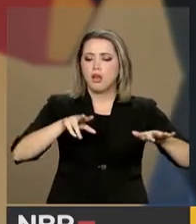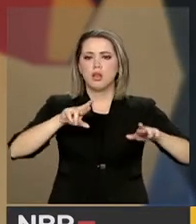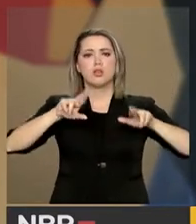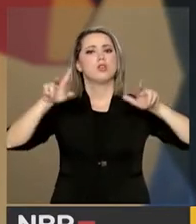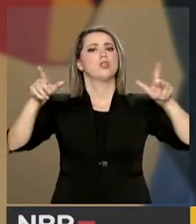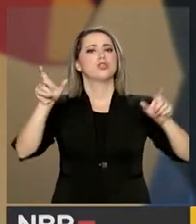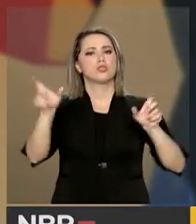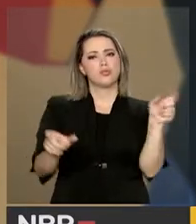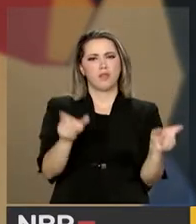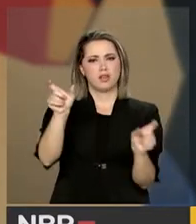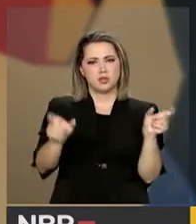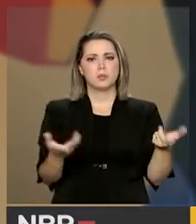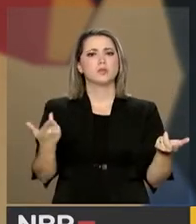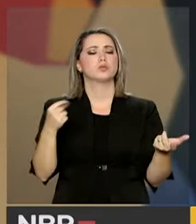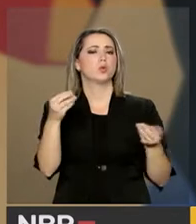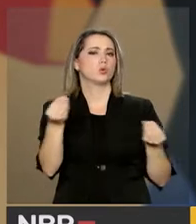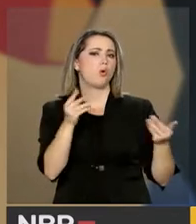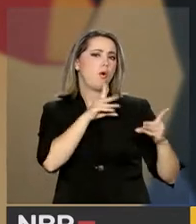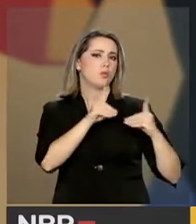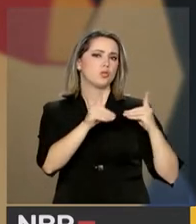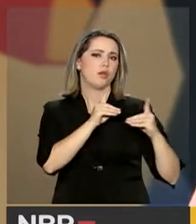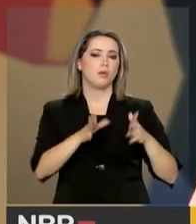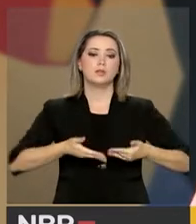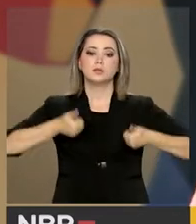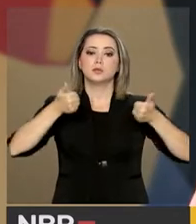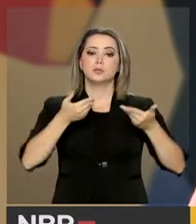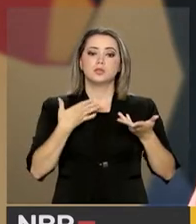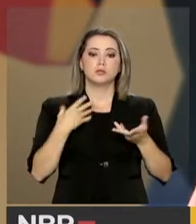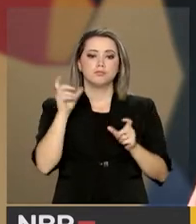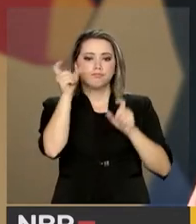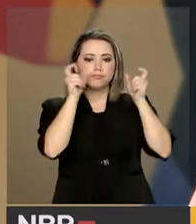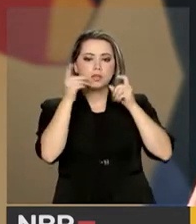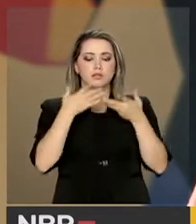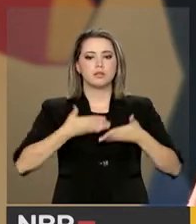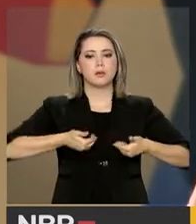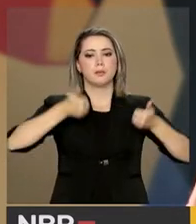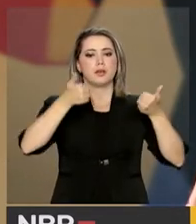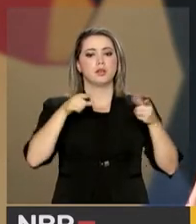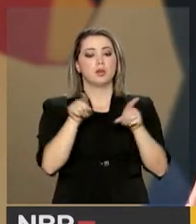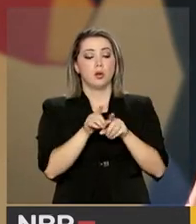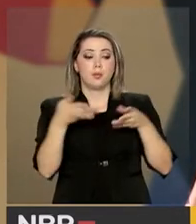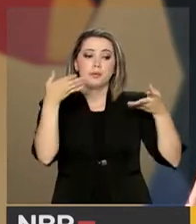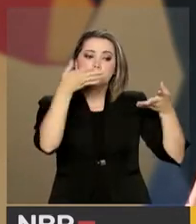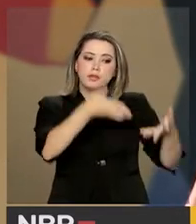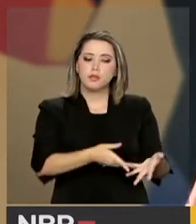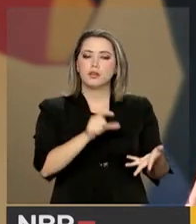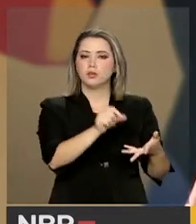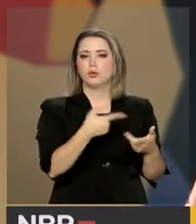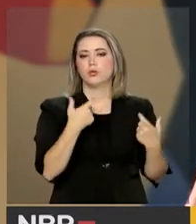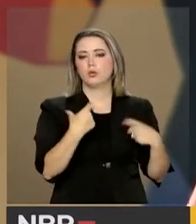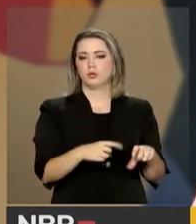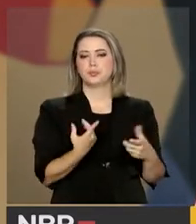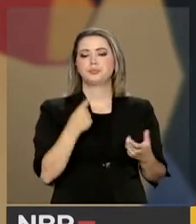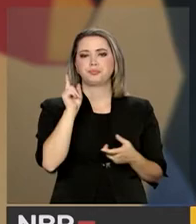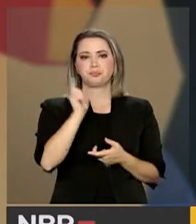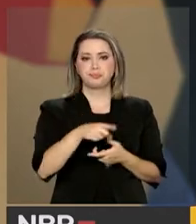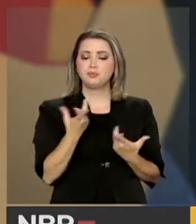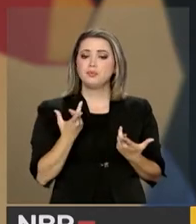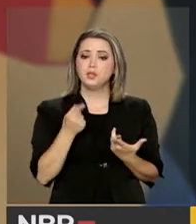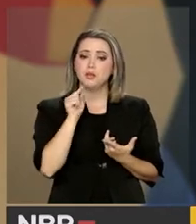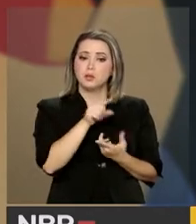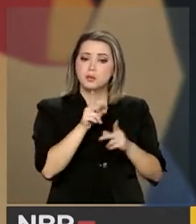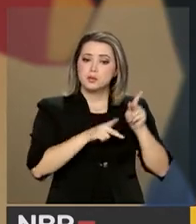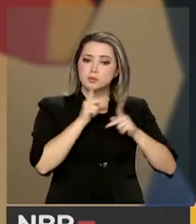pode dialogar melhor com esses diferentes públicos para atrair cada vez mais para dentro das instituições, para